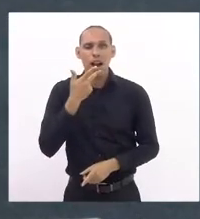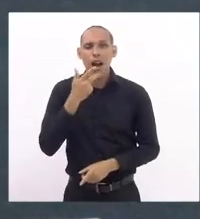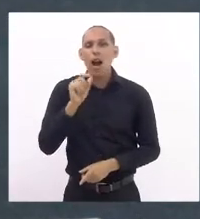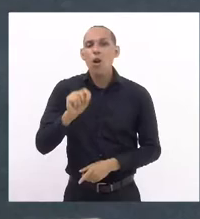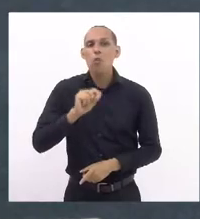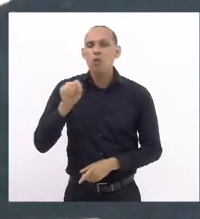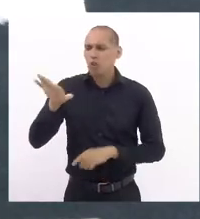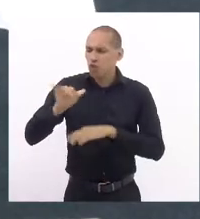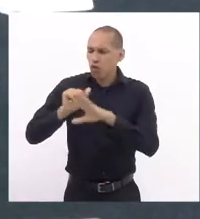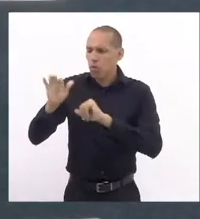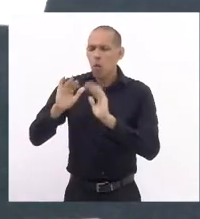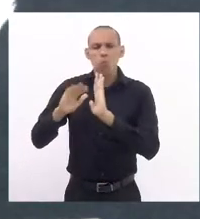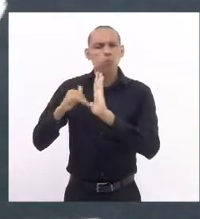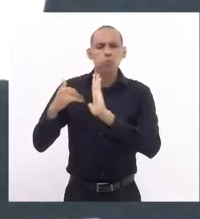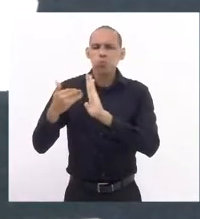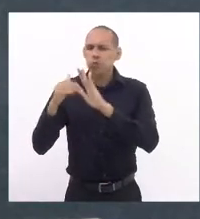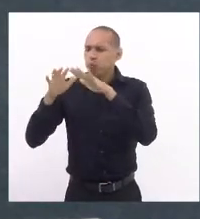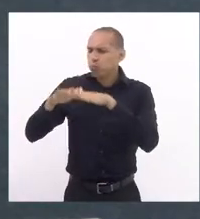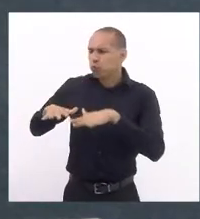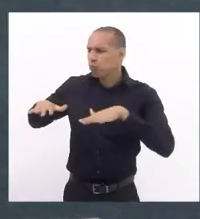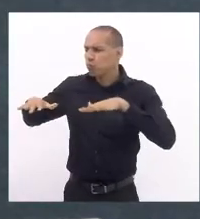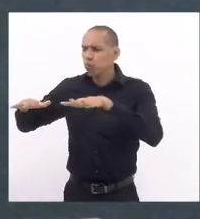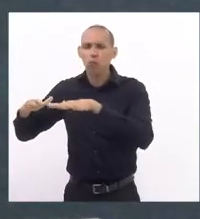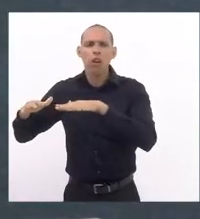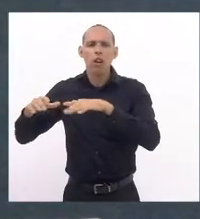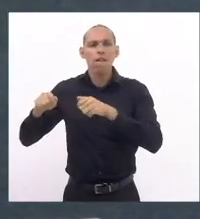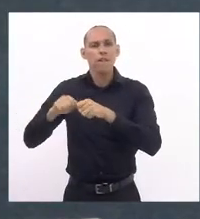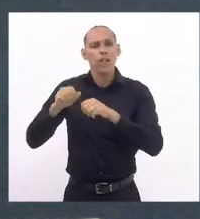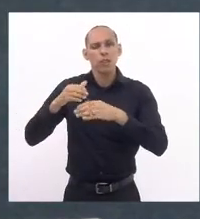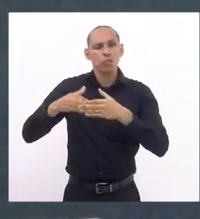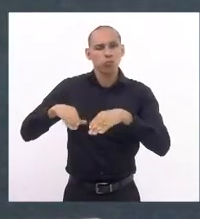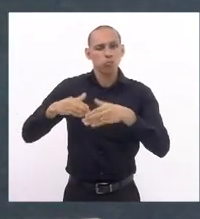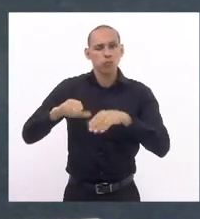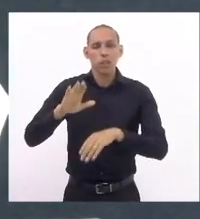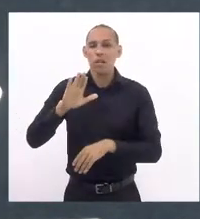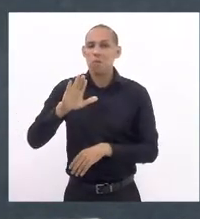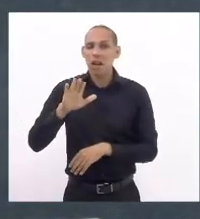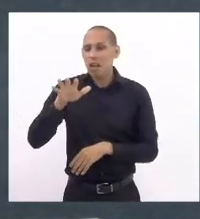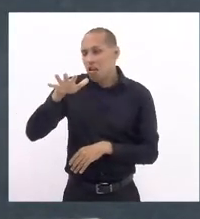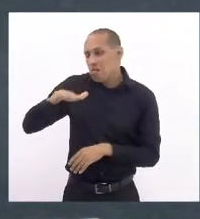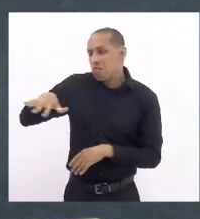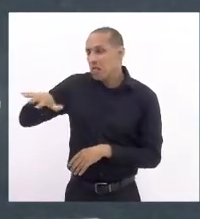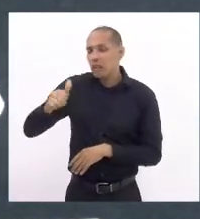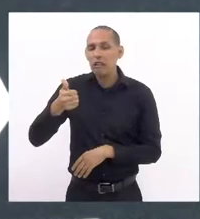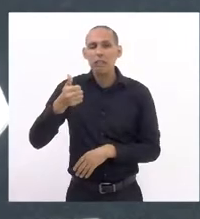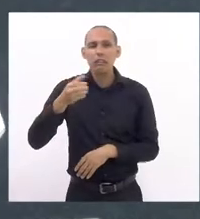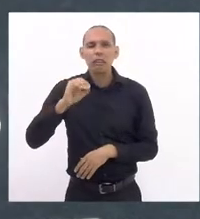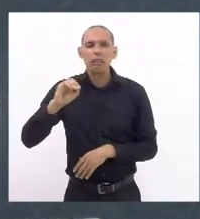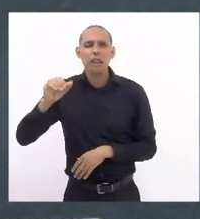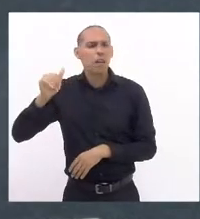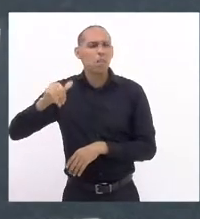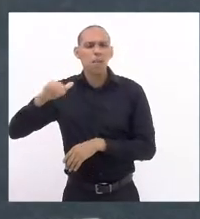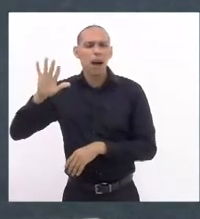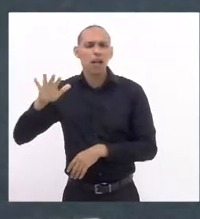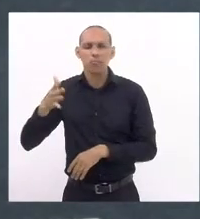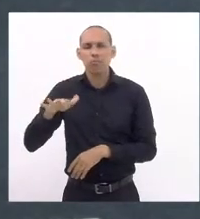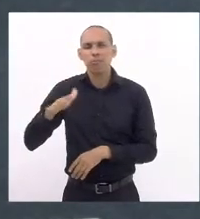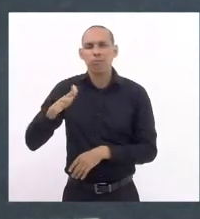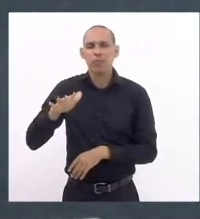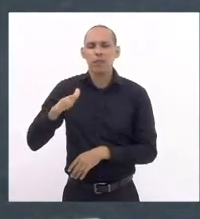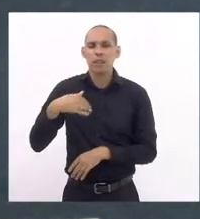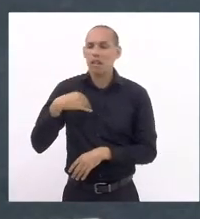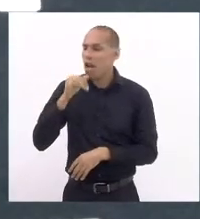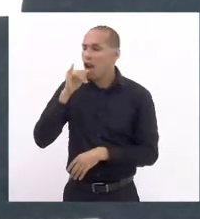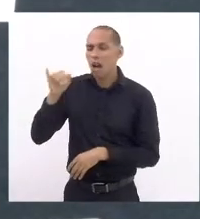os concursos, as pessoas para fazer o concurso. Só ficou aqueles cento e poucos. Informei para